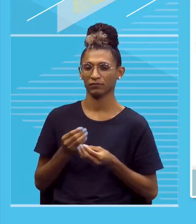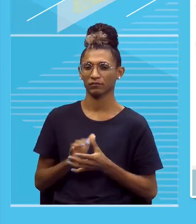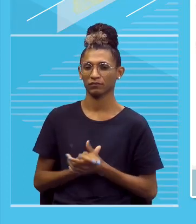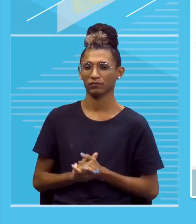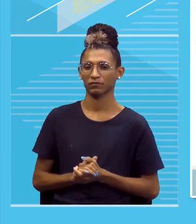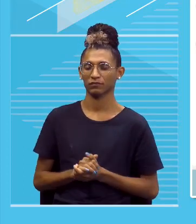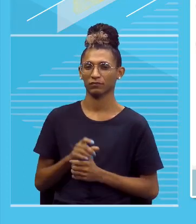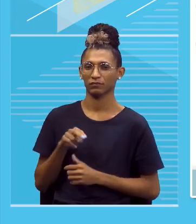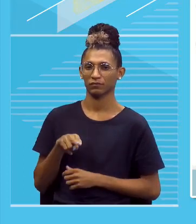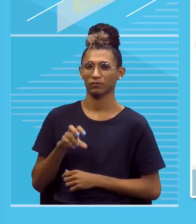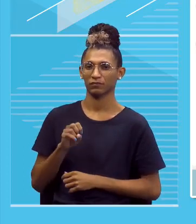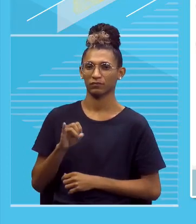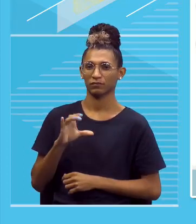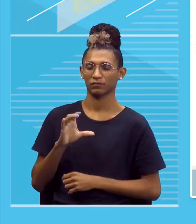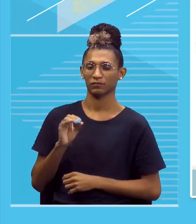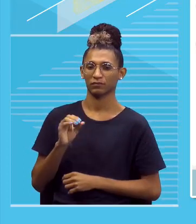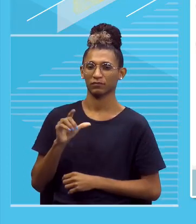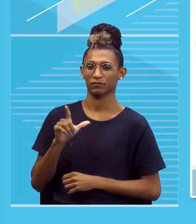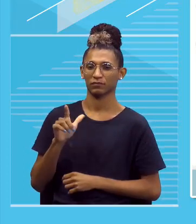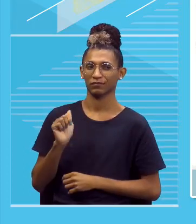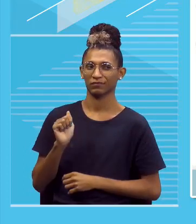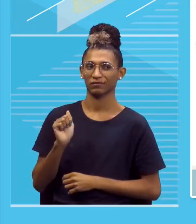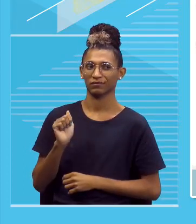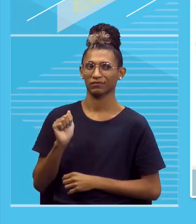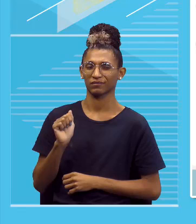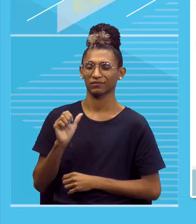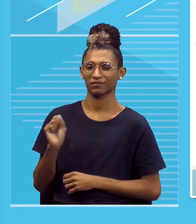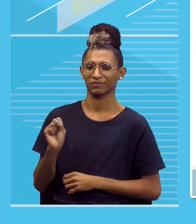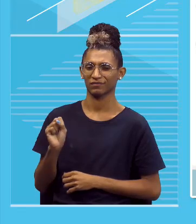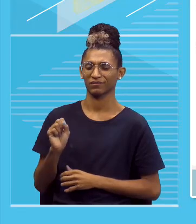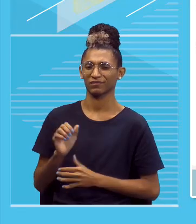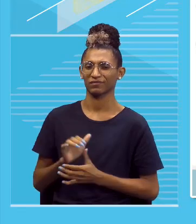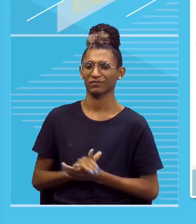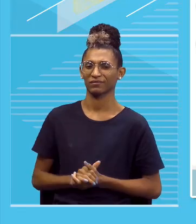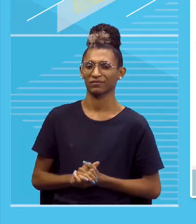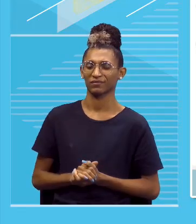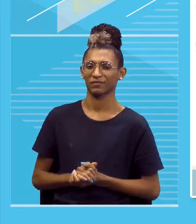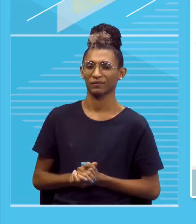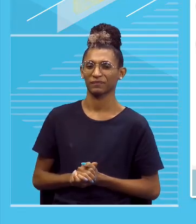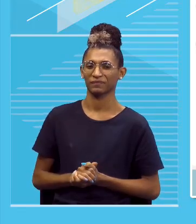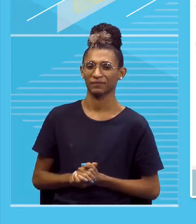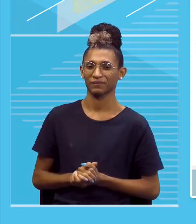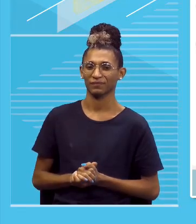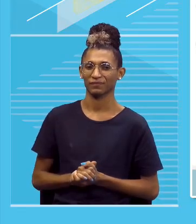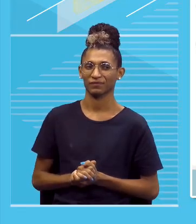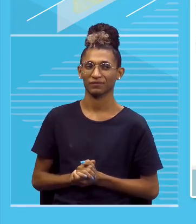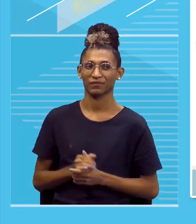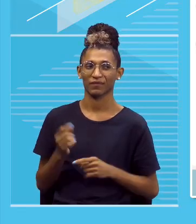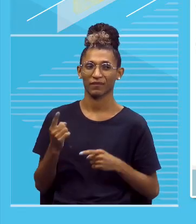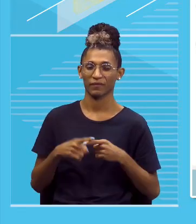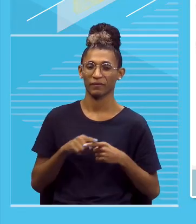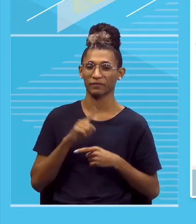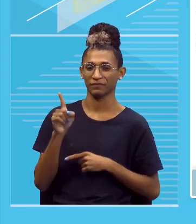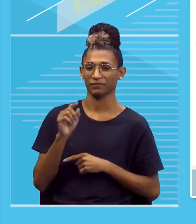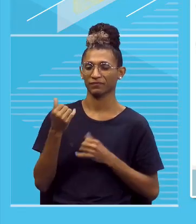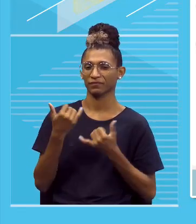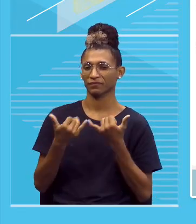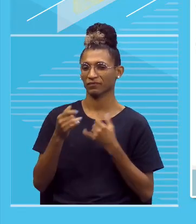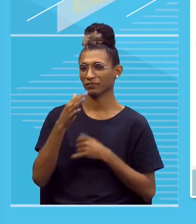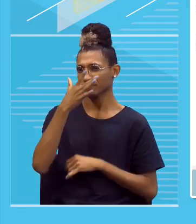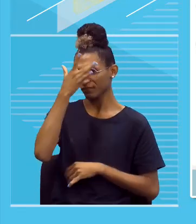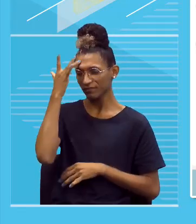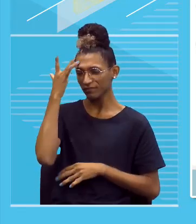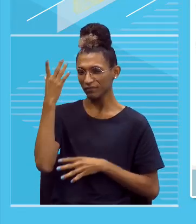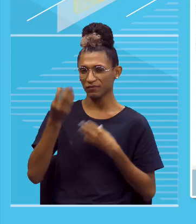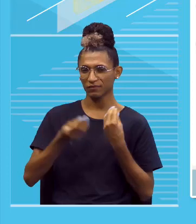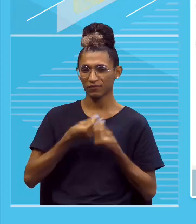O Nicolás maduro ainda hoje está lá que para lá e parece que o pessoal só sai da